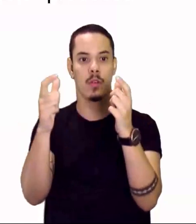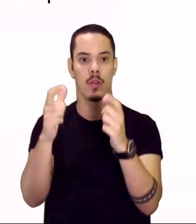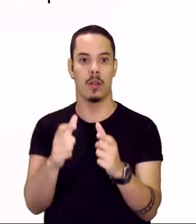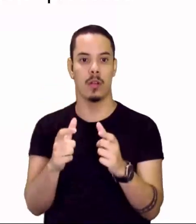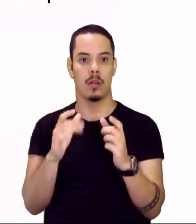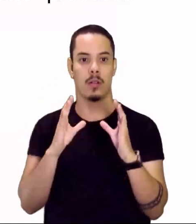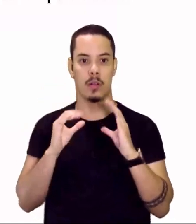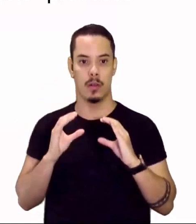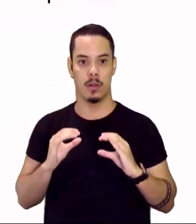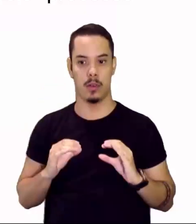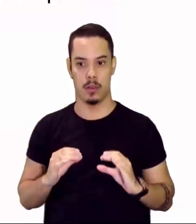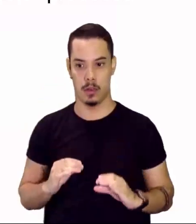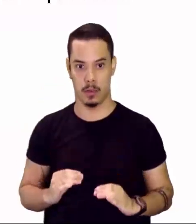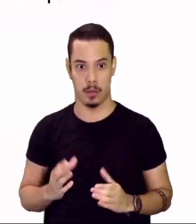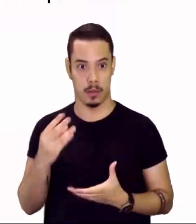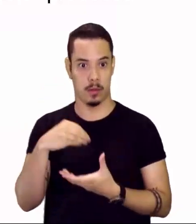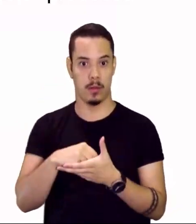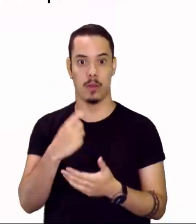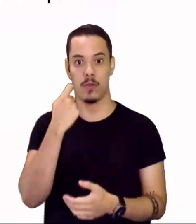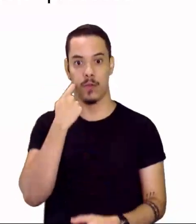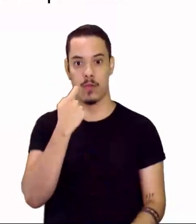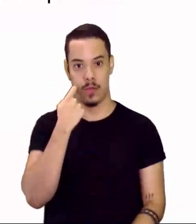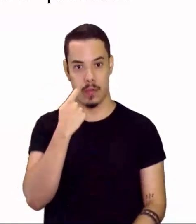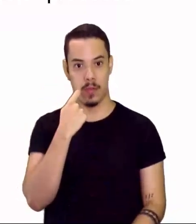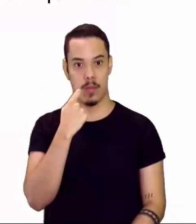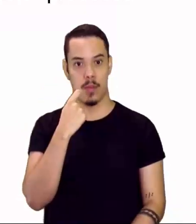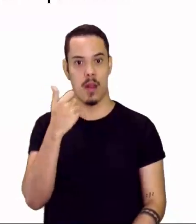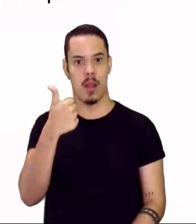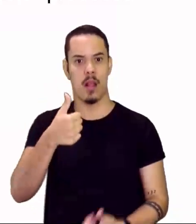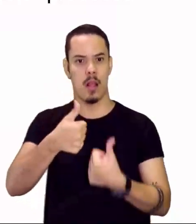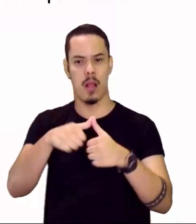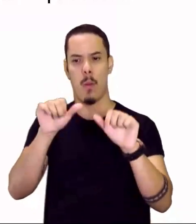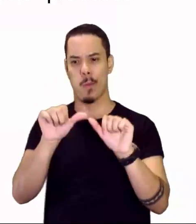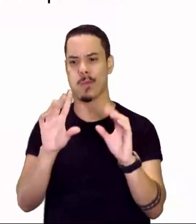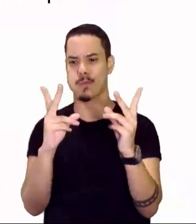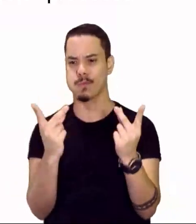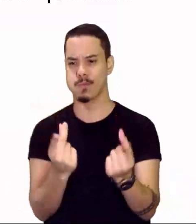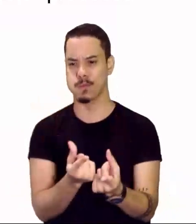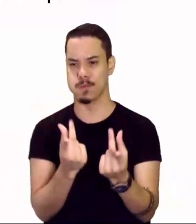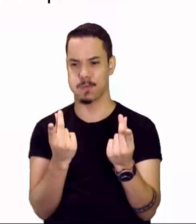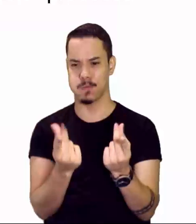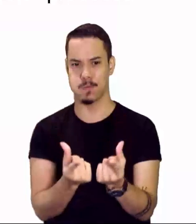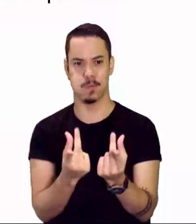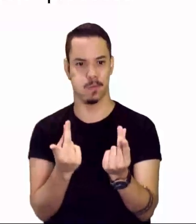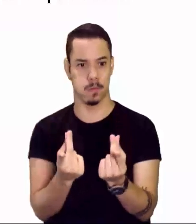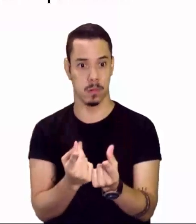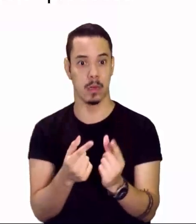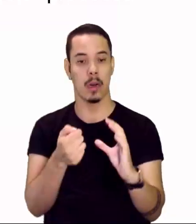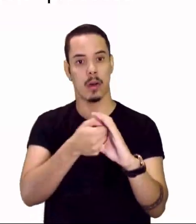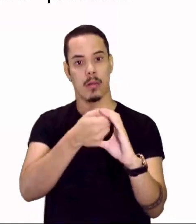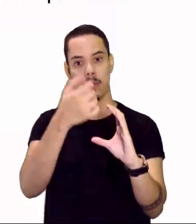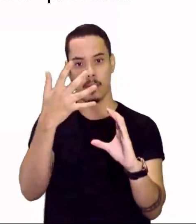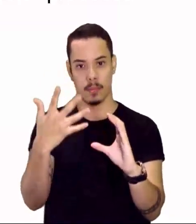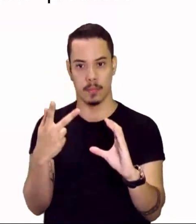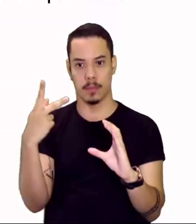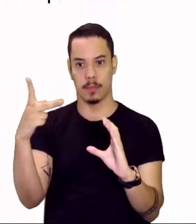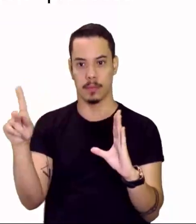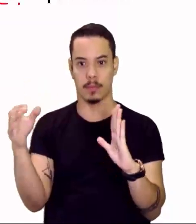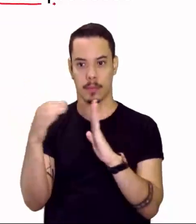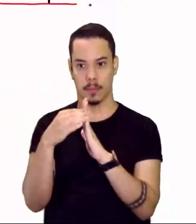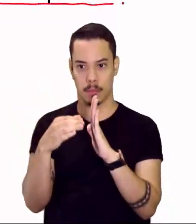tecidos lipídicos e lá se acumularem. As características desses